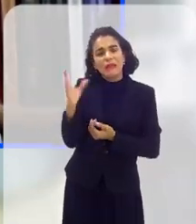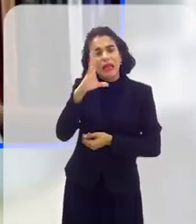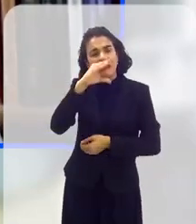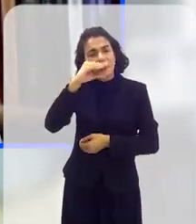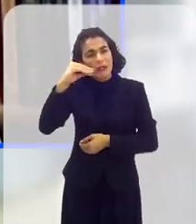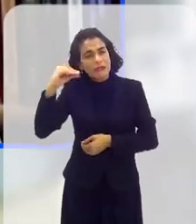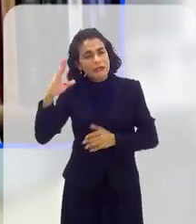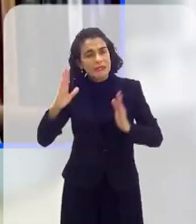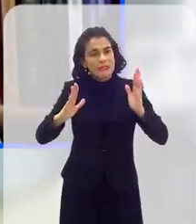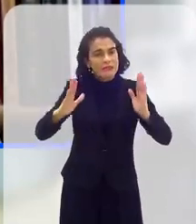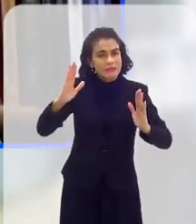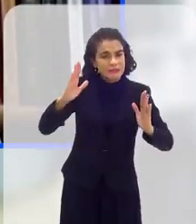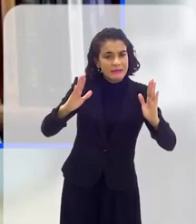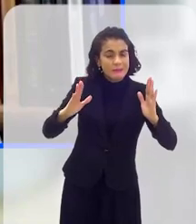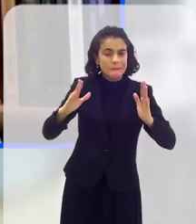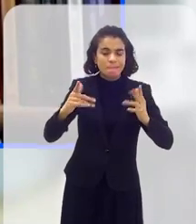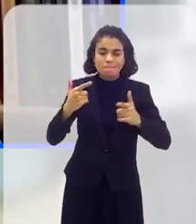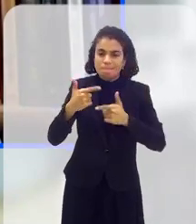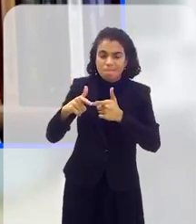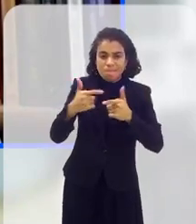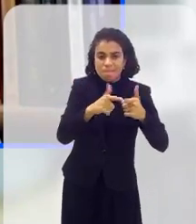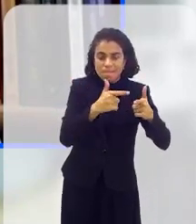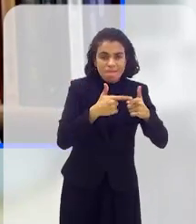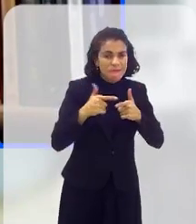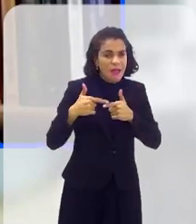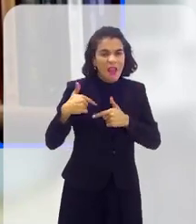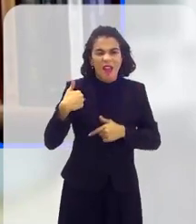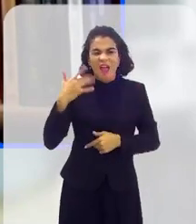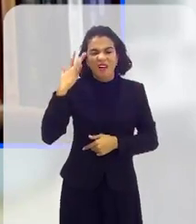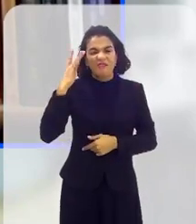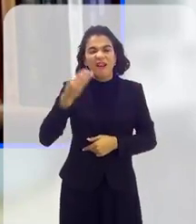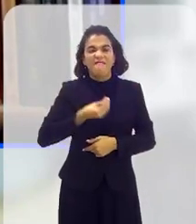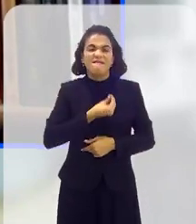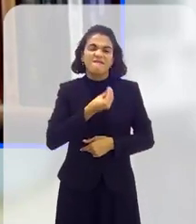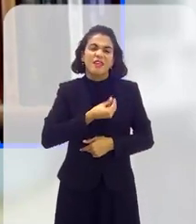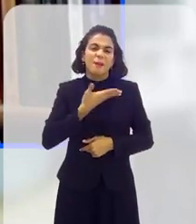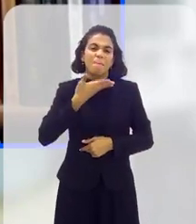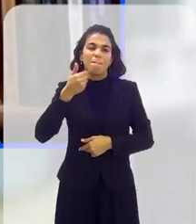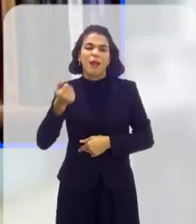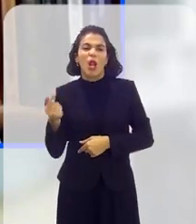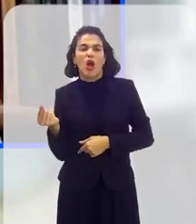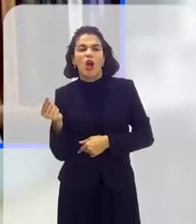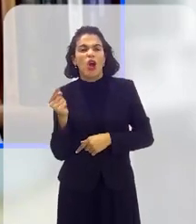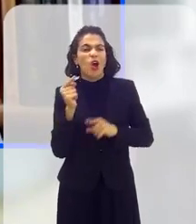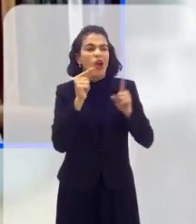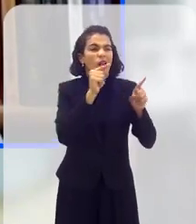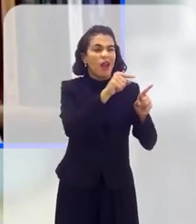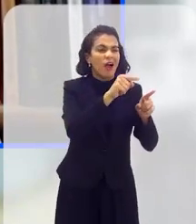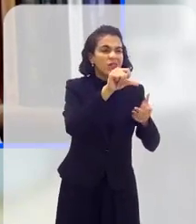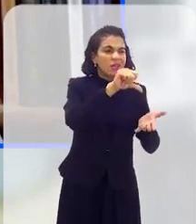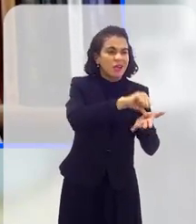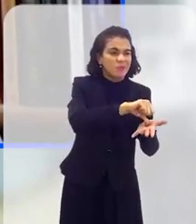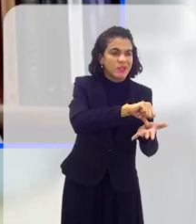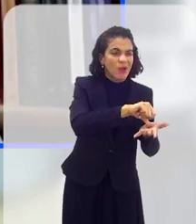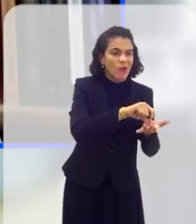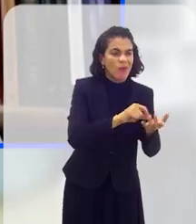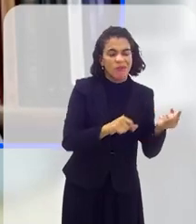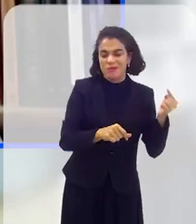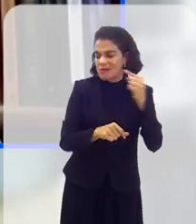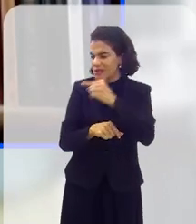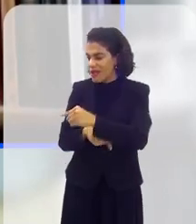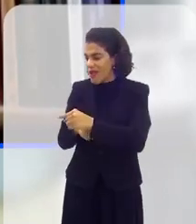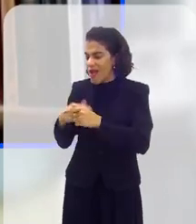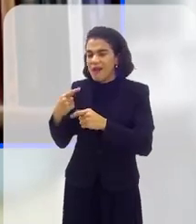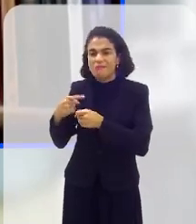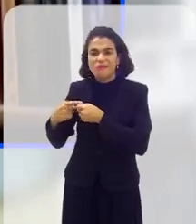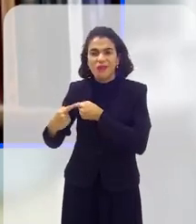teve uma adolescência lá, uma vida um pouco conturbada, mas acaba que ele acha que a vida dele na capital está mais conturbada do que a vida que ele teve